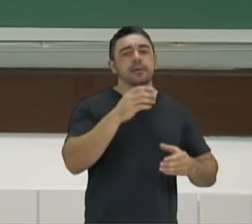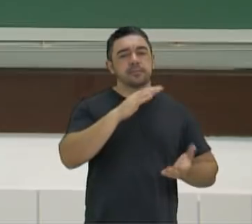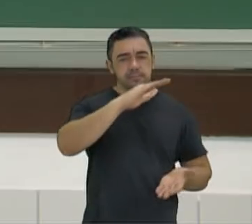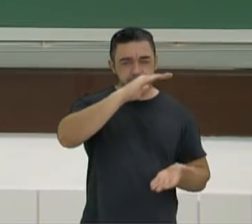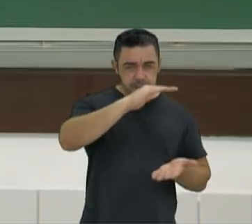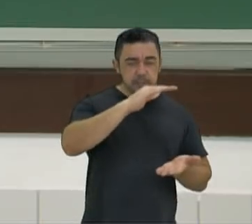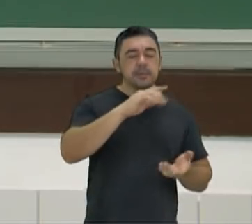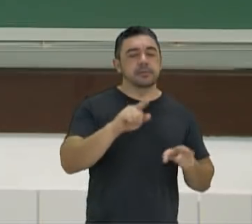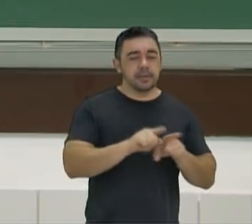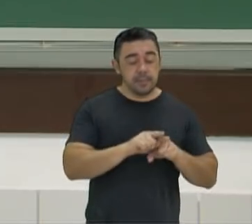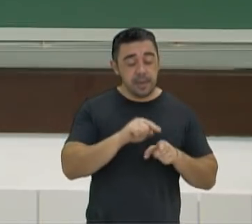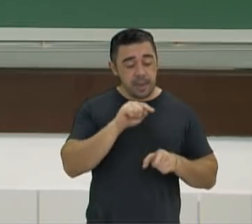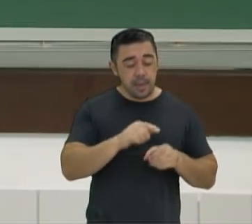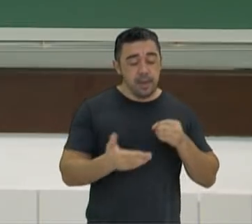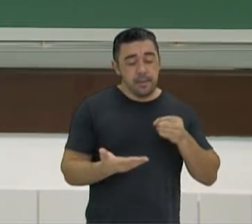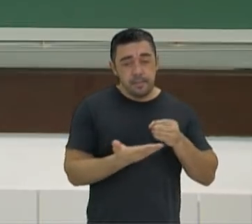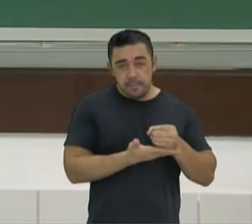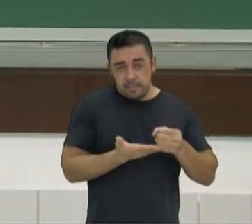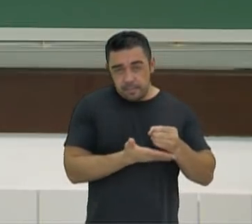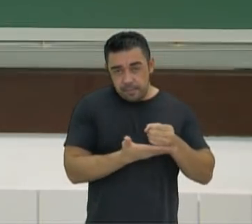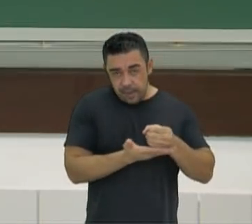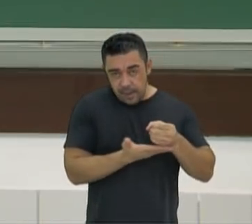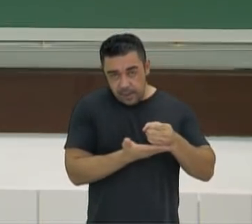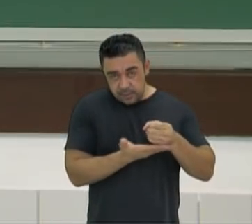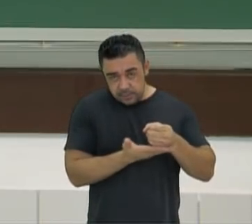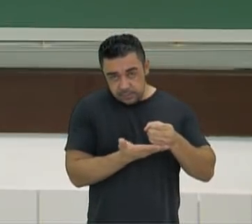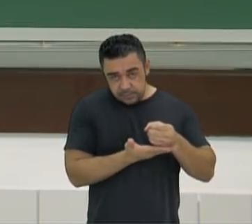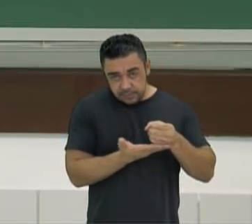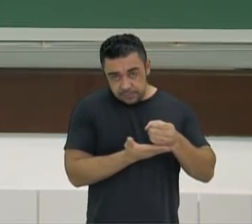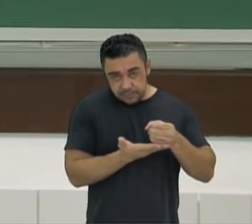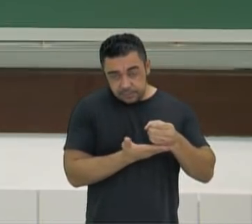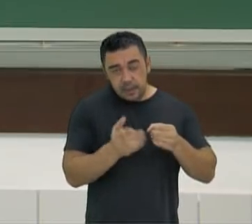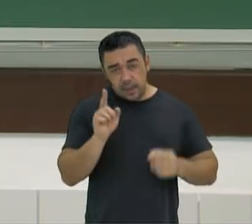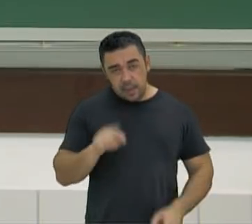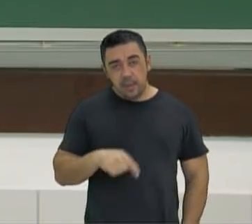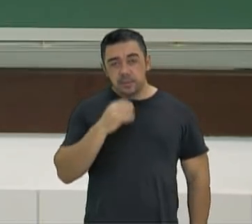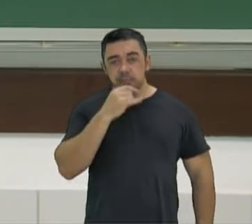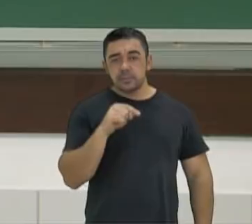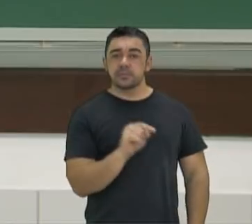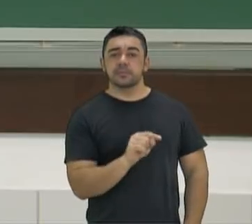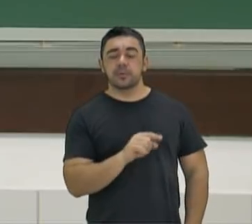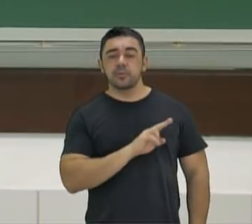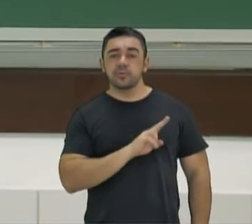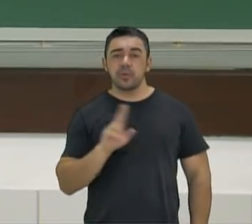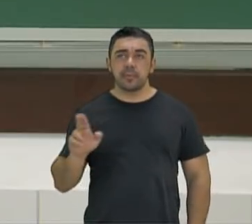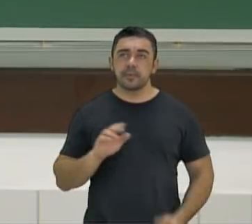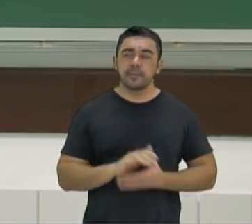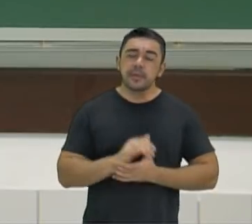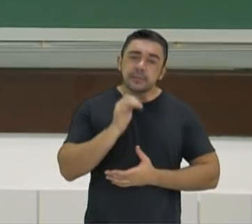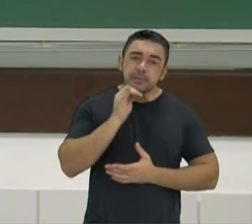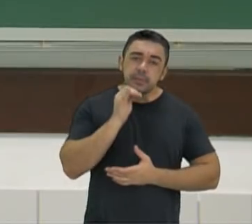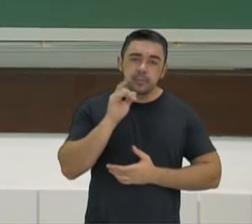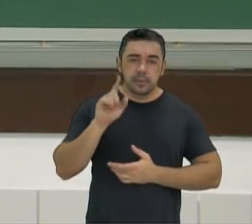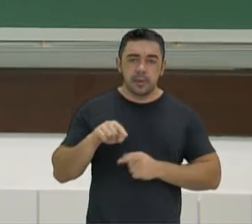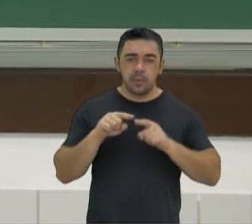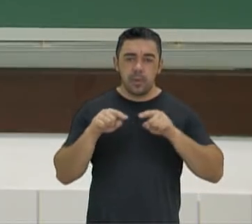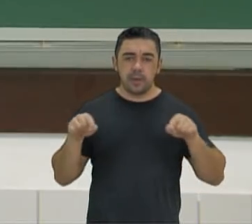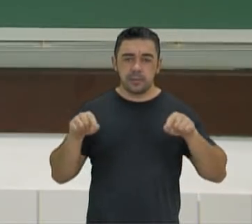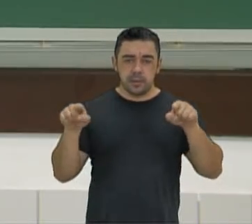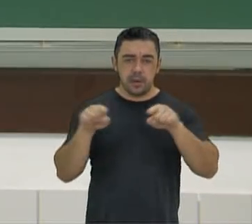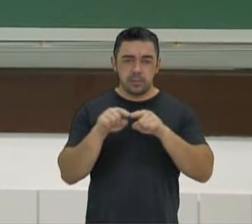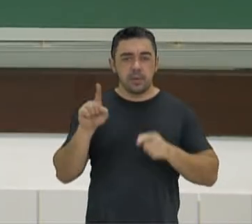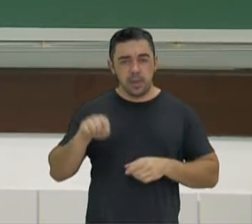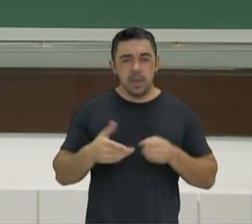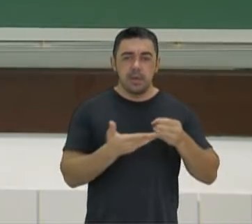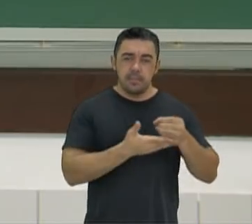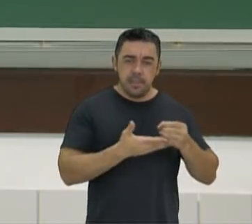mesmo. A base, o polígono que forma a base é o que vai dar o nome. Então, por exemplo, se é um quadrado, pirâmide